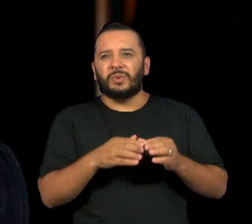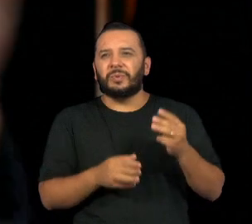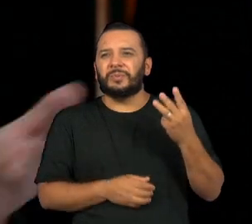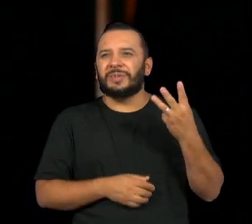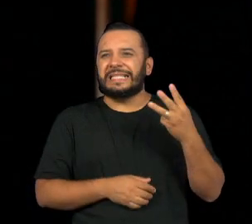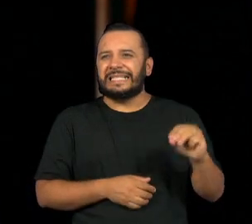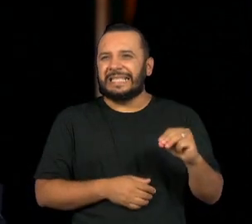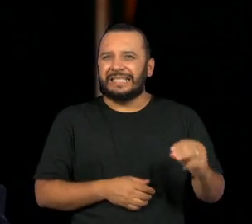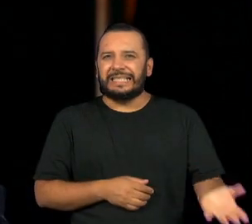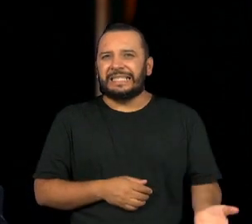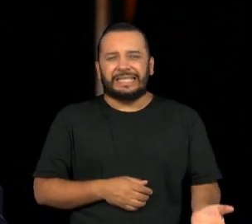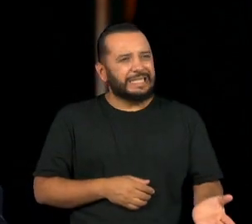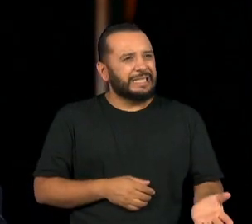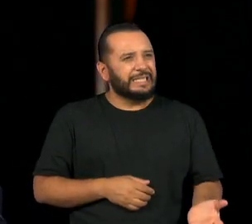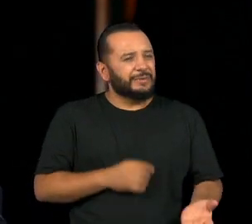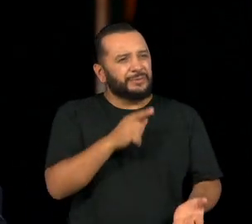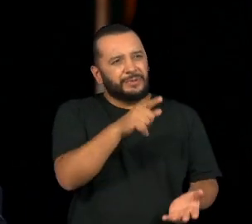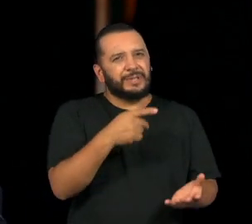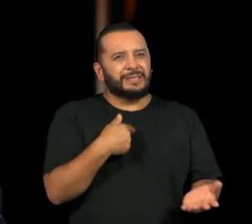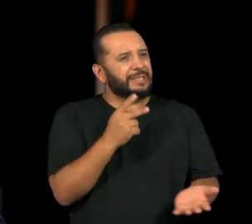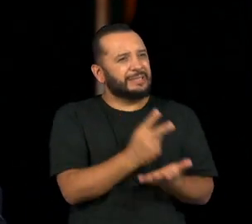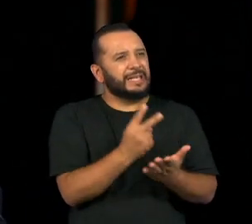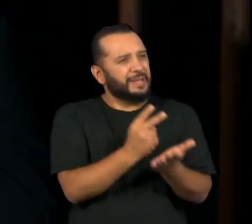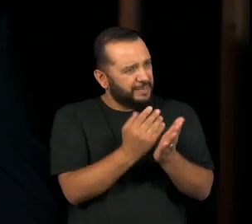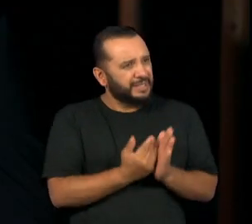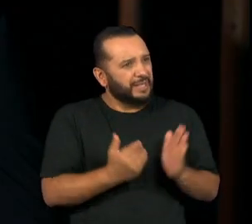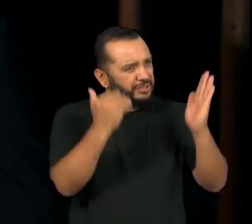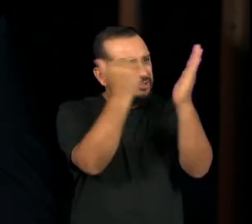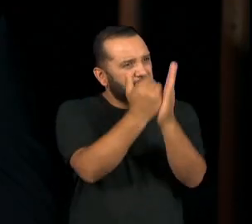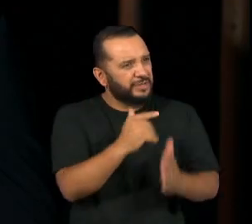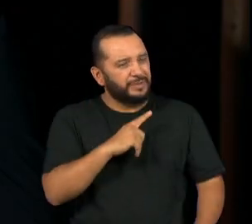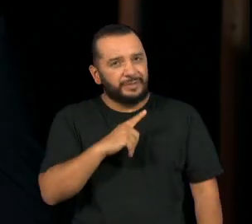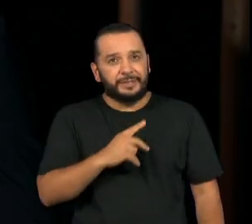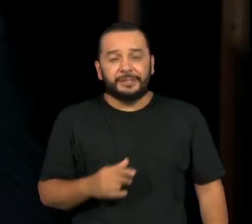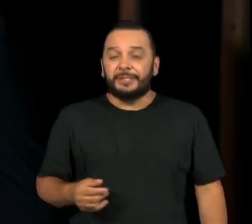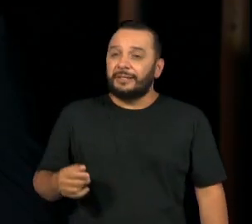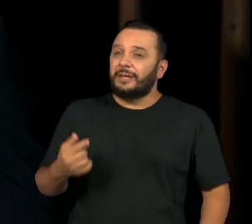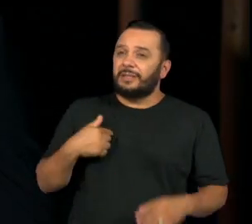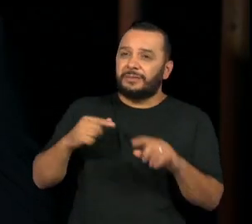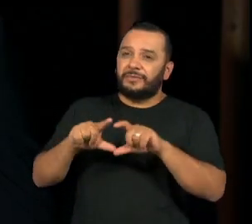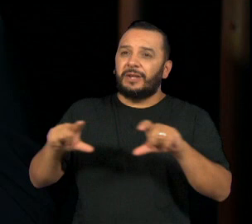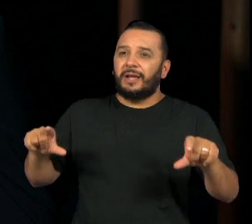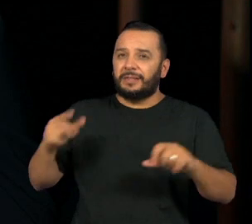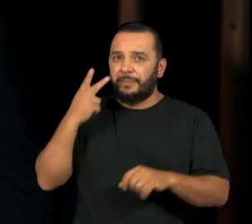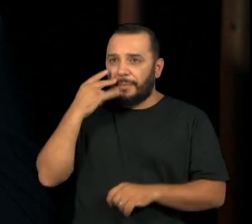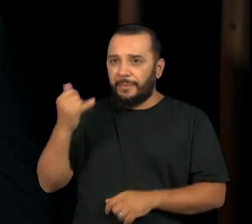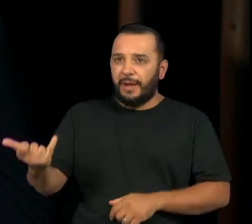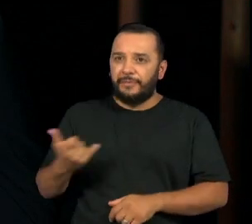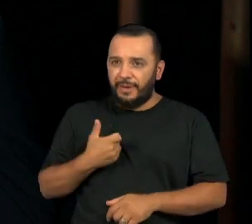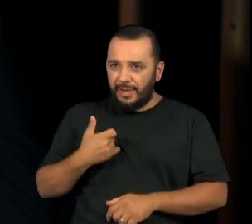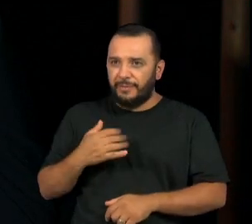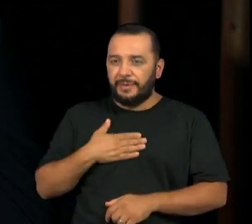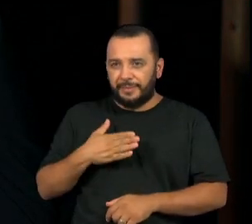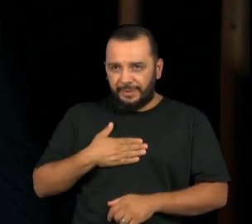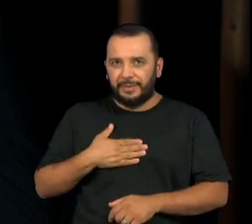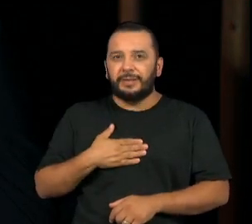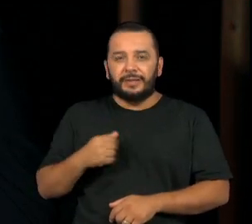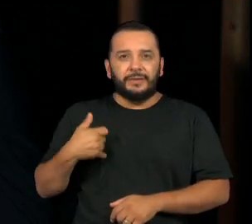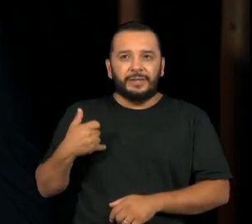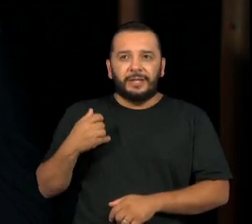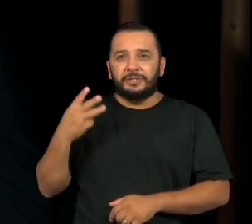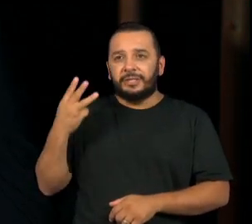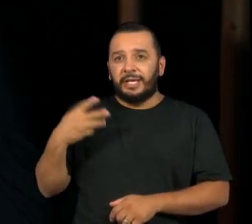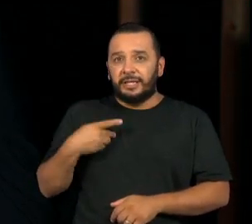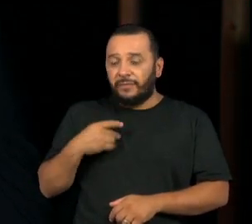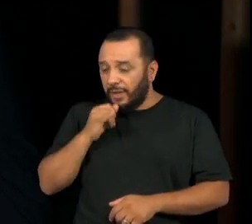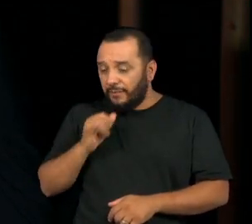As suas coisas são sempre, assim, superlativas? As frases que eu mais ouvi do meu pai, desde pequenininho, eu tinha 3 anos, ele